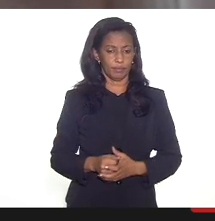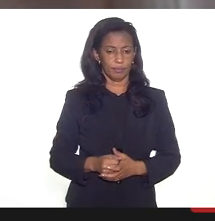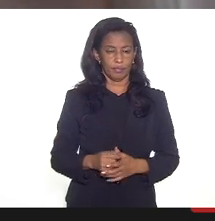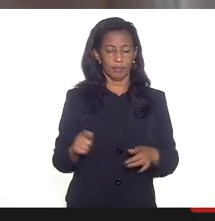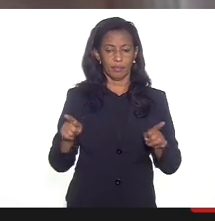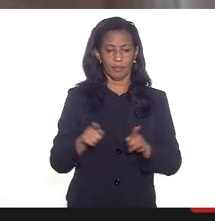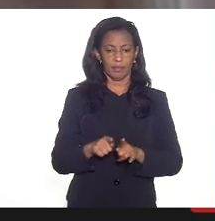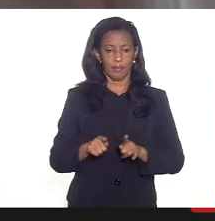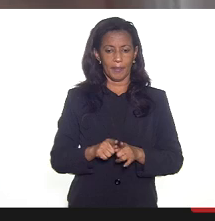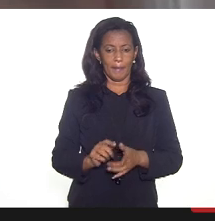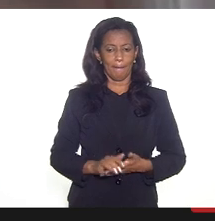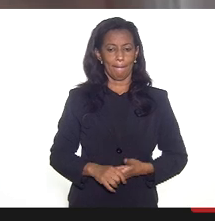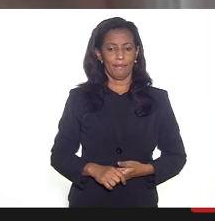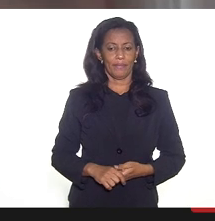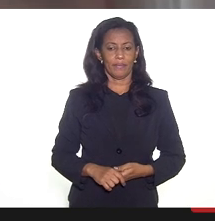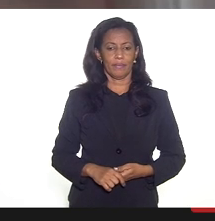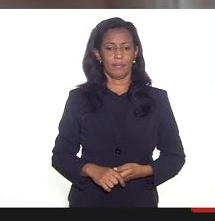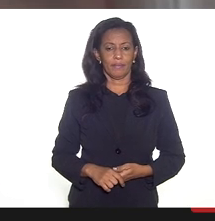Além disso,